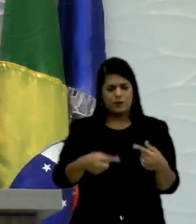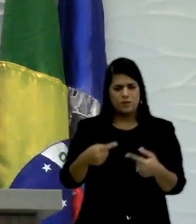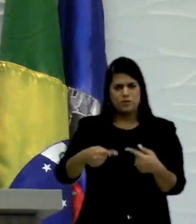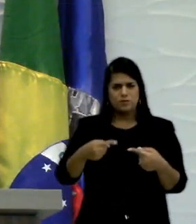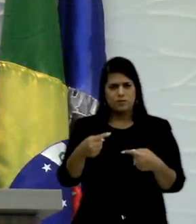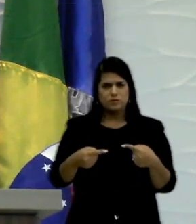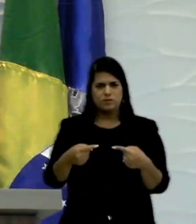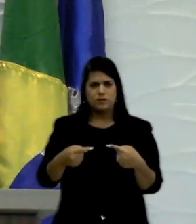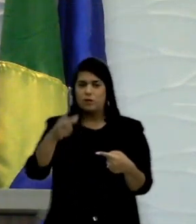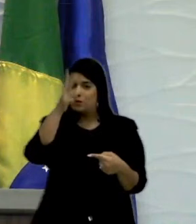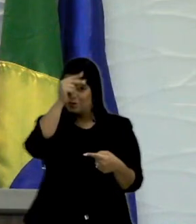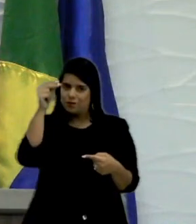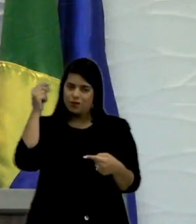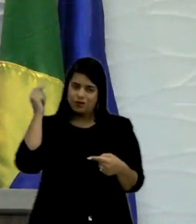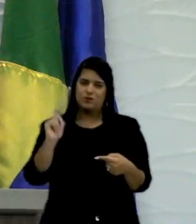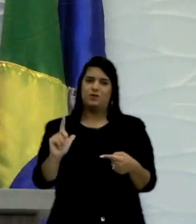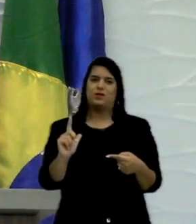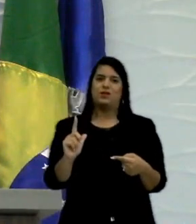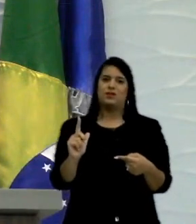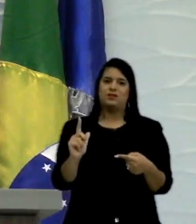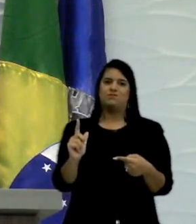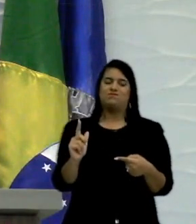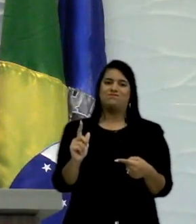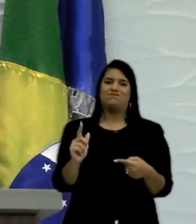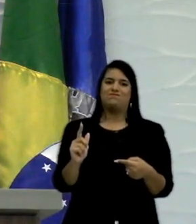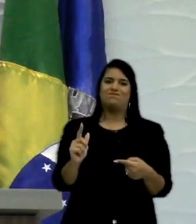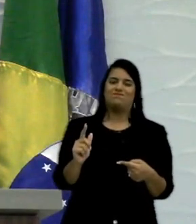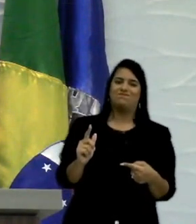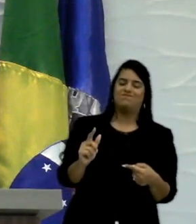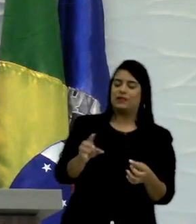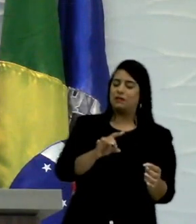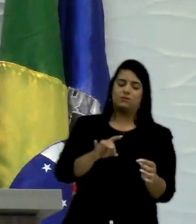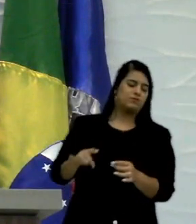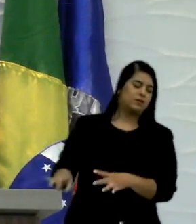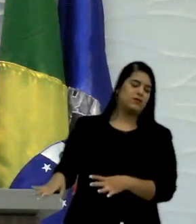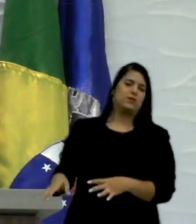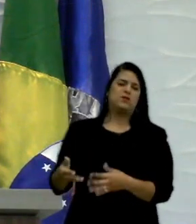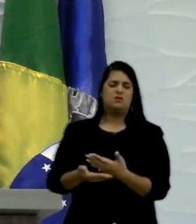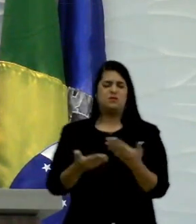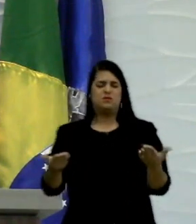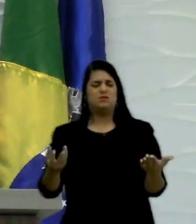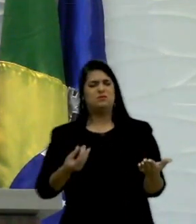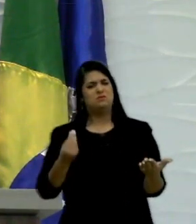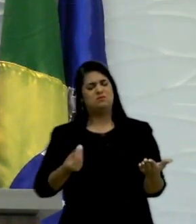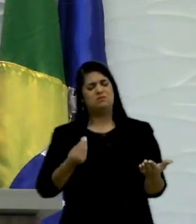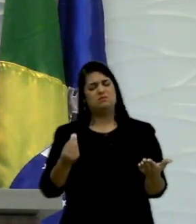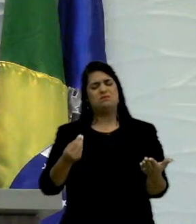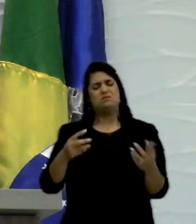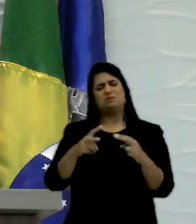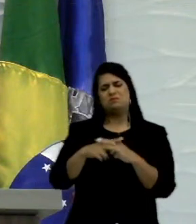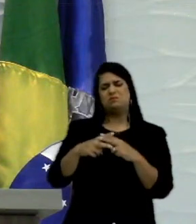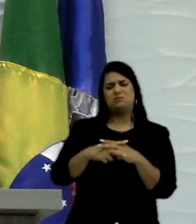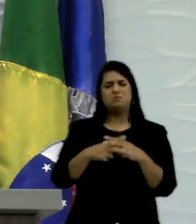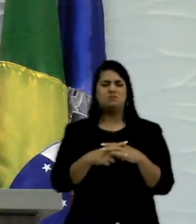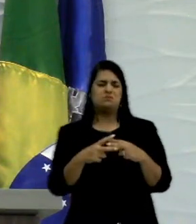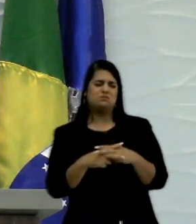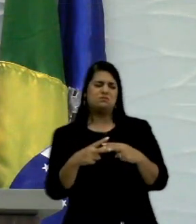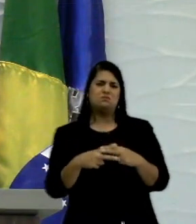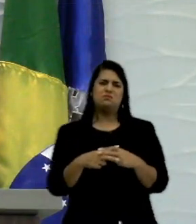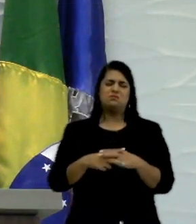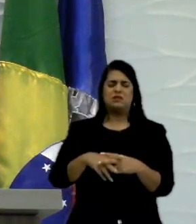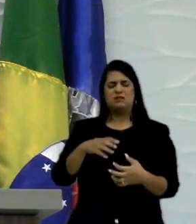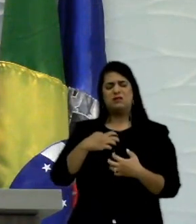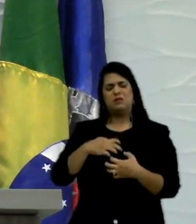quando o prefeito ganha, o prefeito mesmo abandona. Vocês que vivem brigando arrumando intriga e brigando por causa de